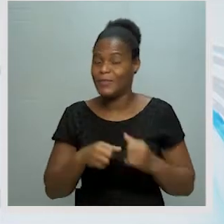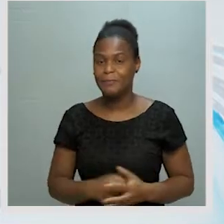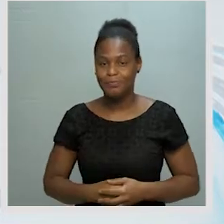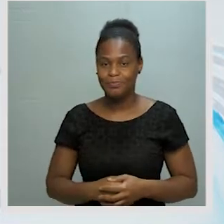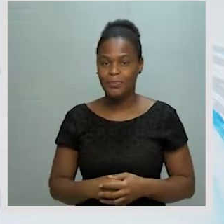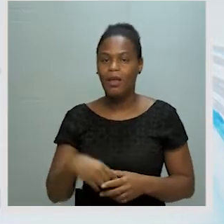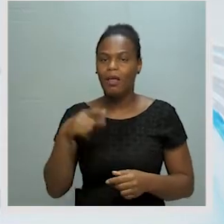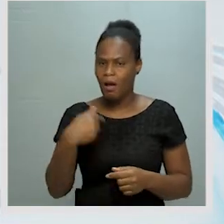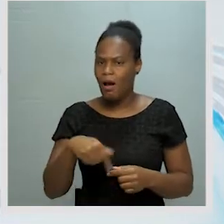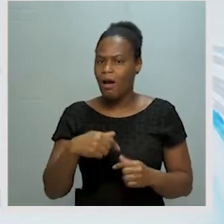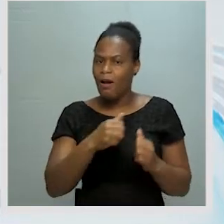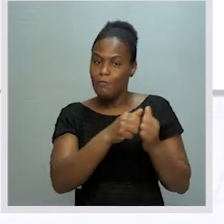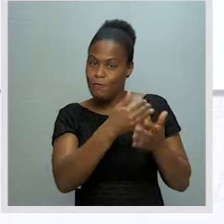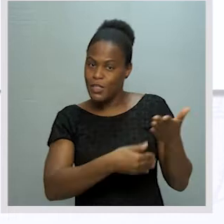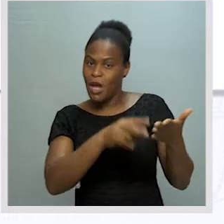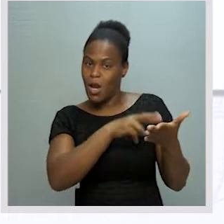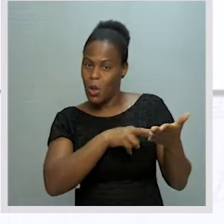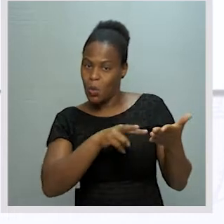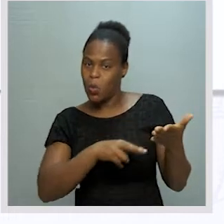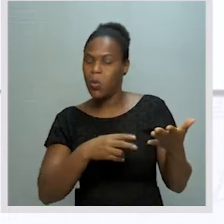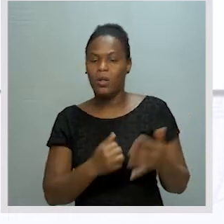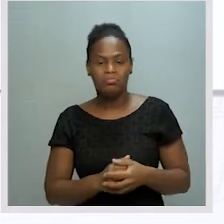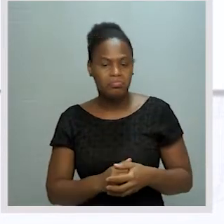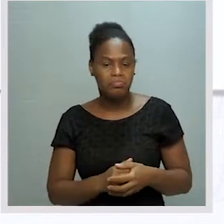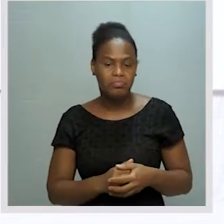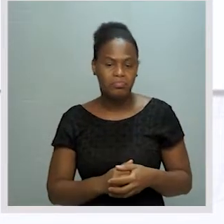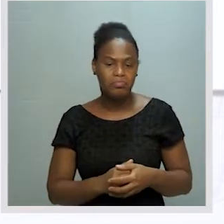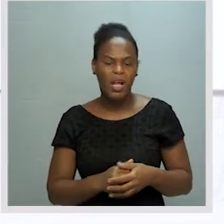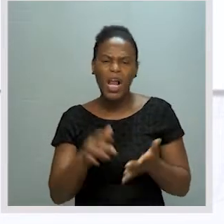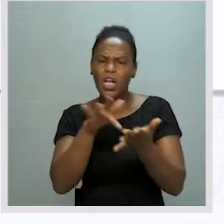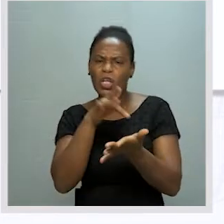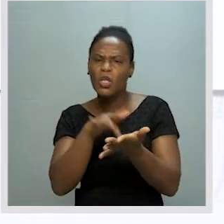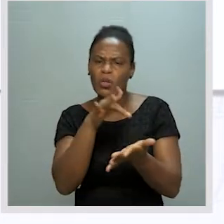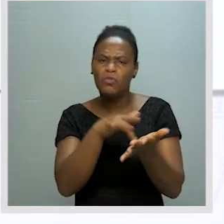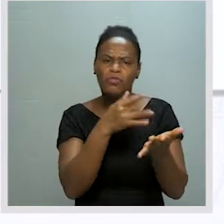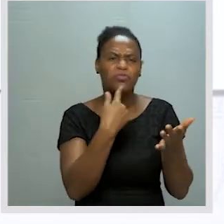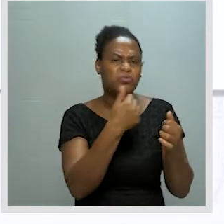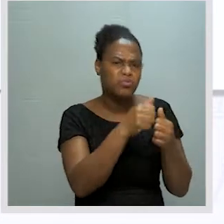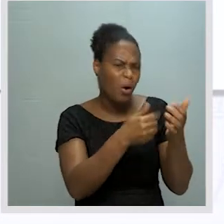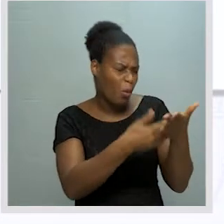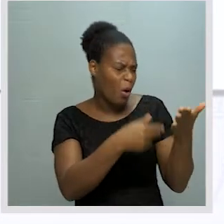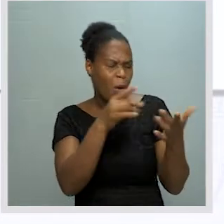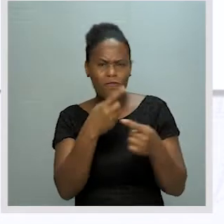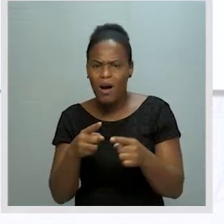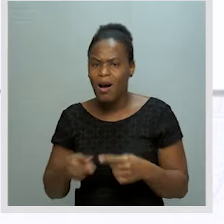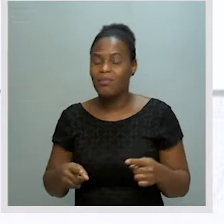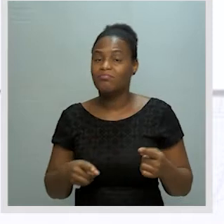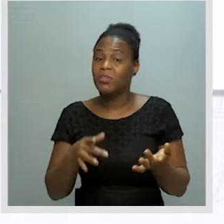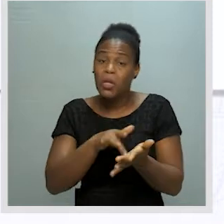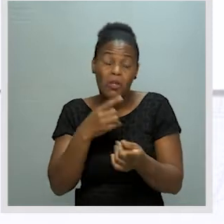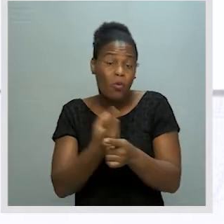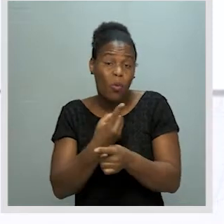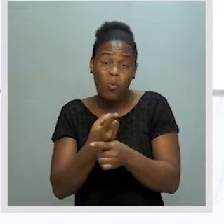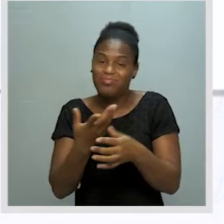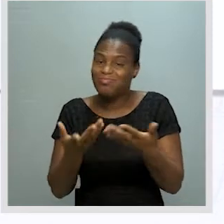Existem fichas de leitura, fichas bibliográficas, várias obras, né? E fichas de leitura de livros ou